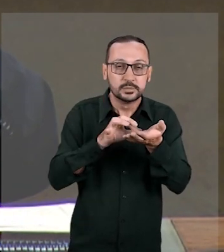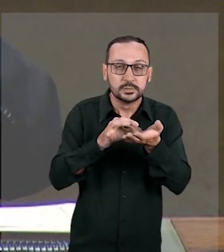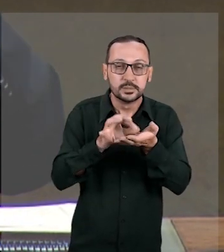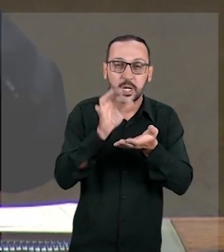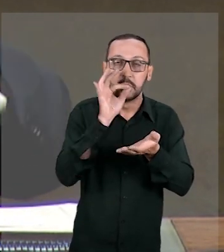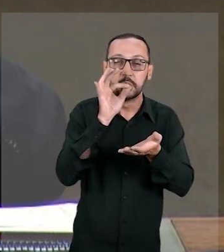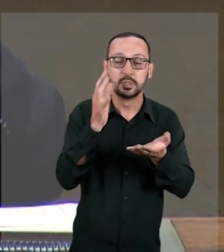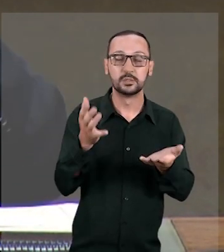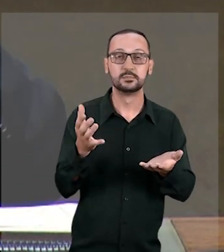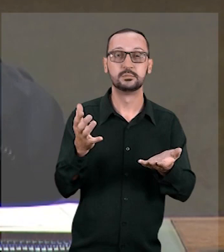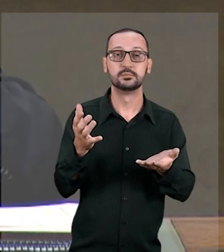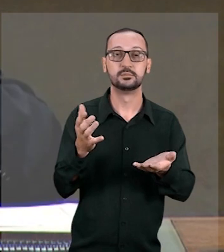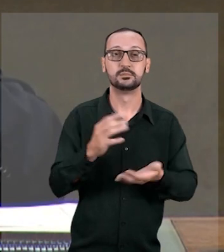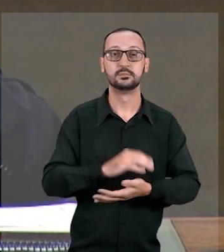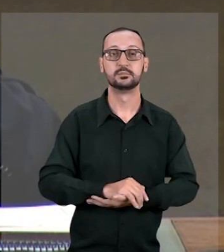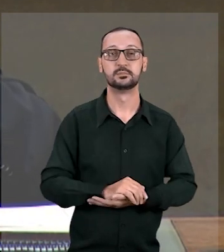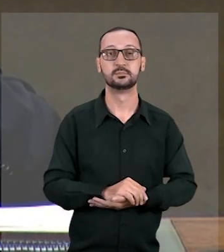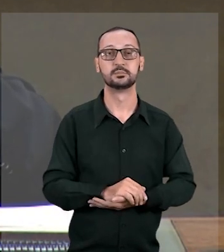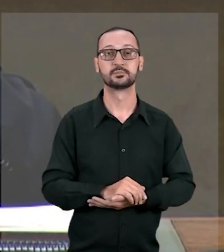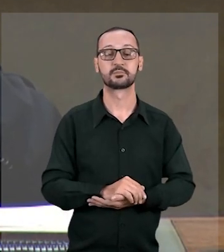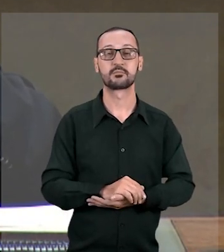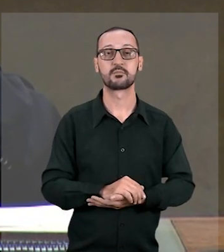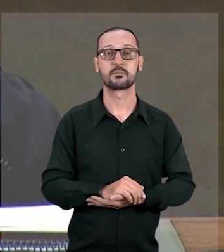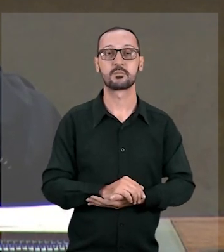e que, sem nenhuma cerimônia,